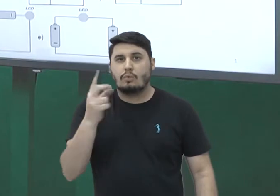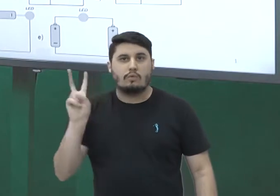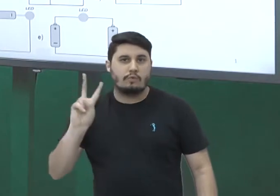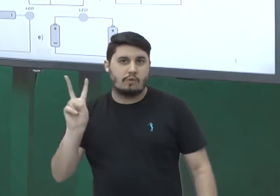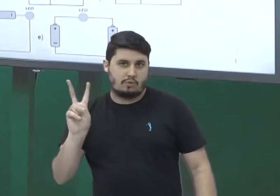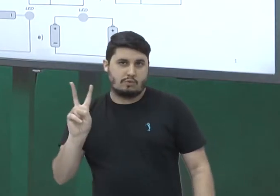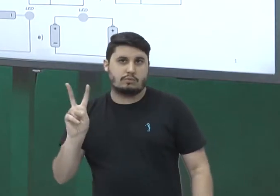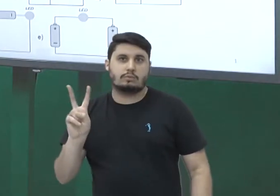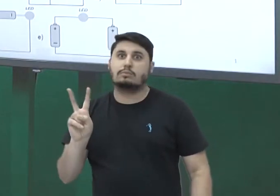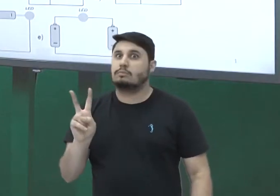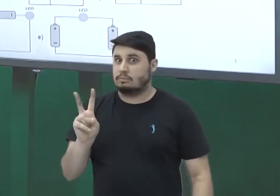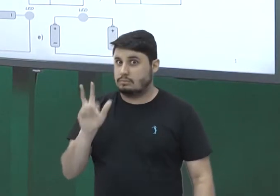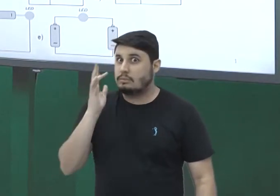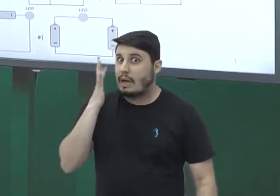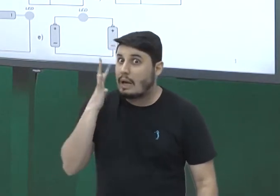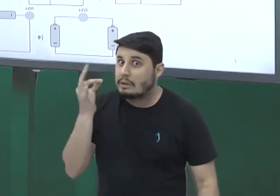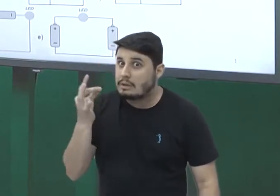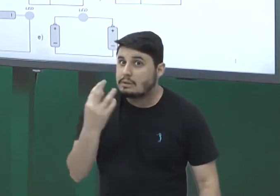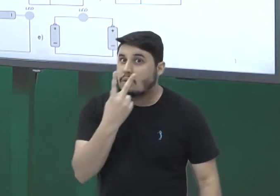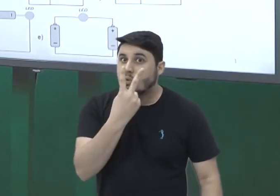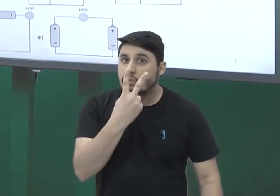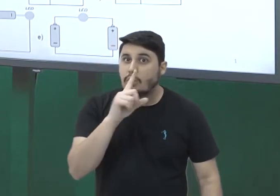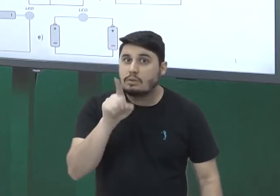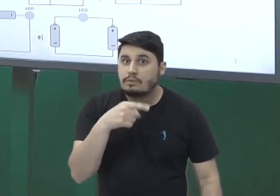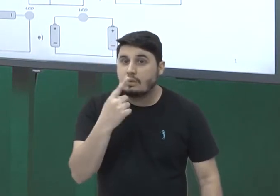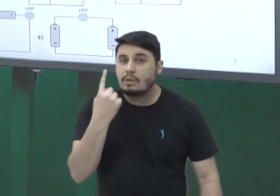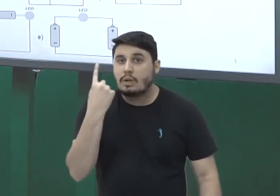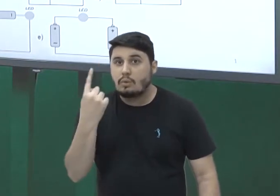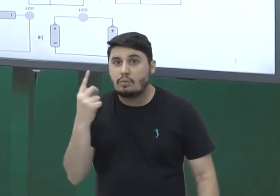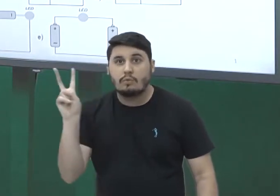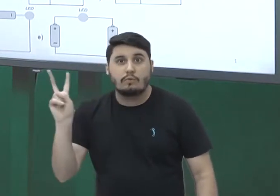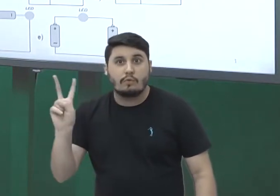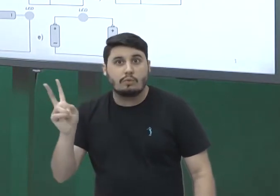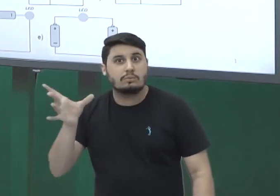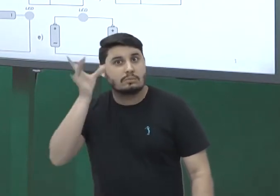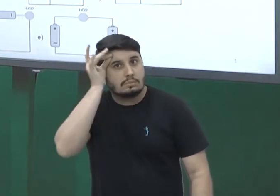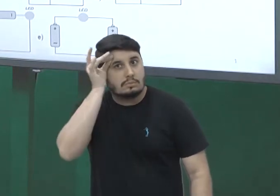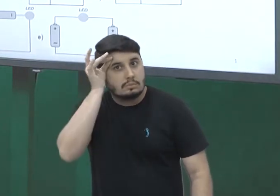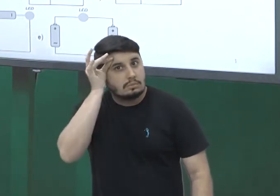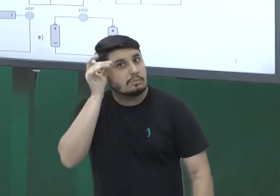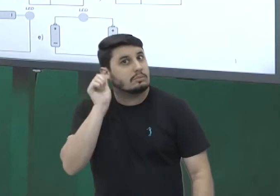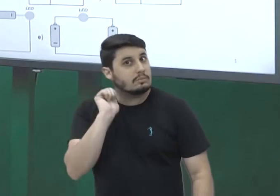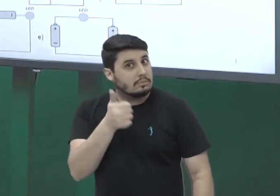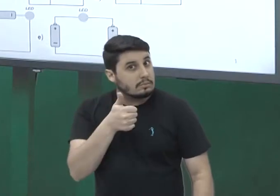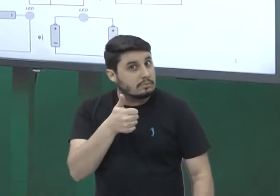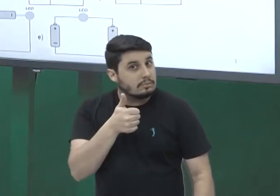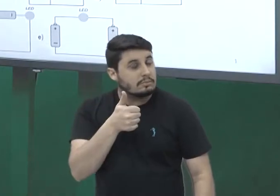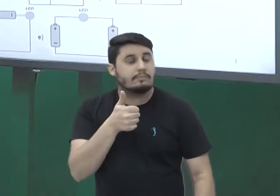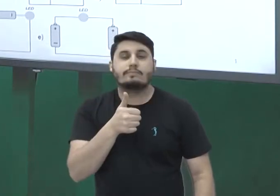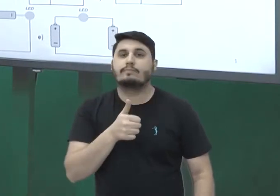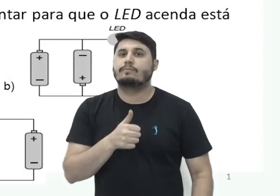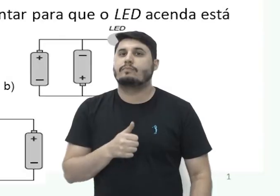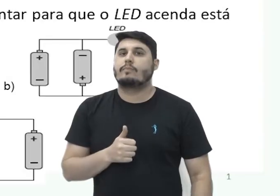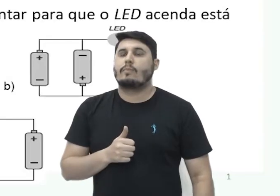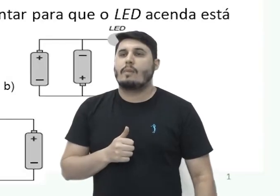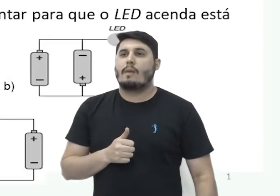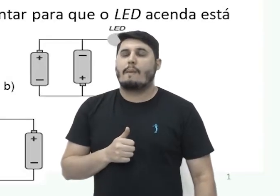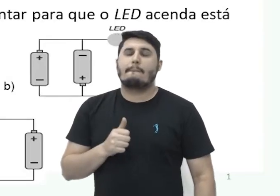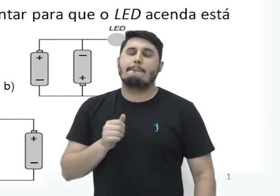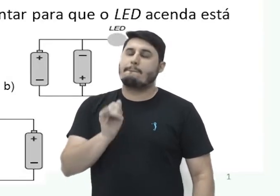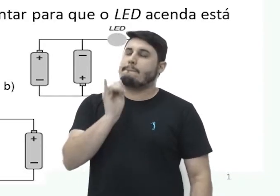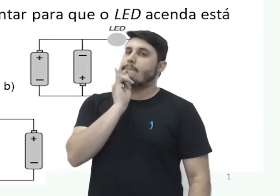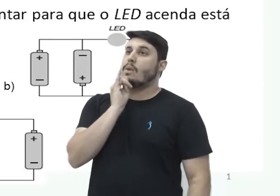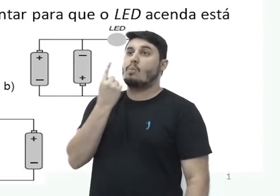atenção, 2,1 volts. Guarda bem esse valor aí, tá certo? Um